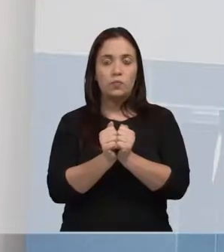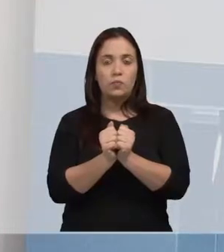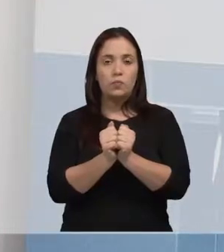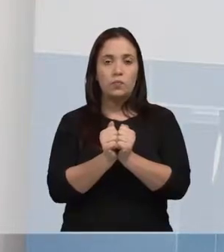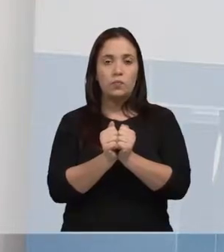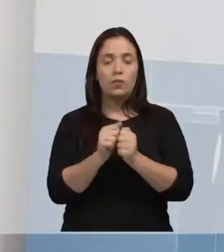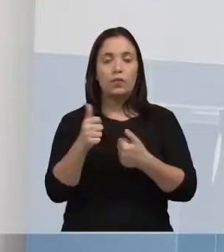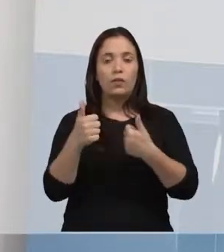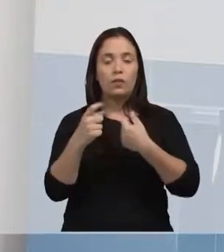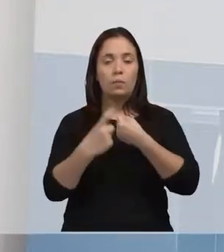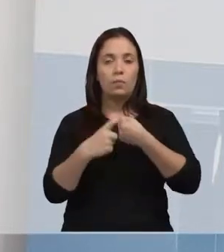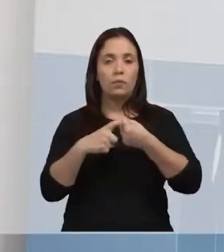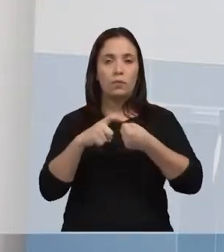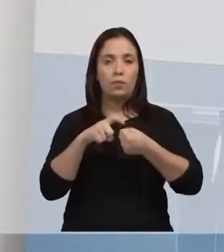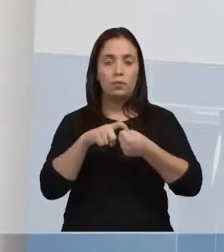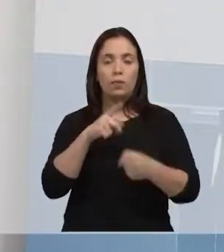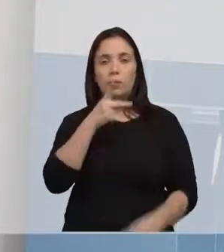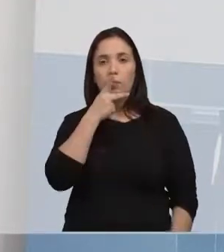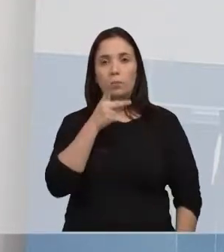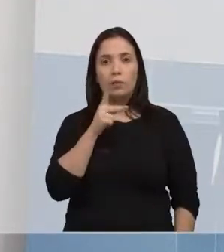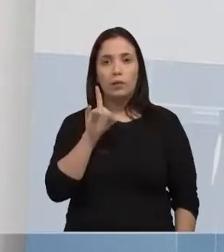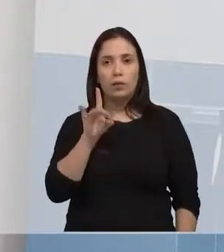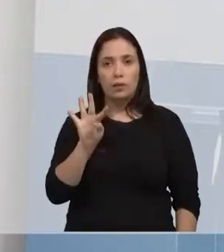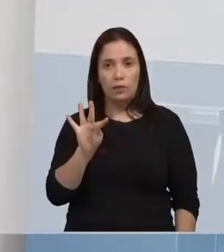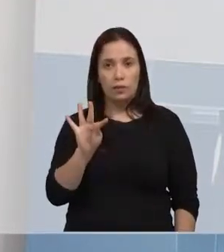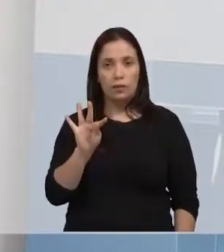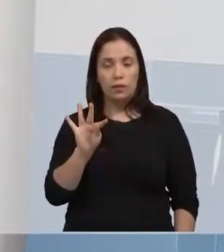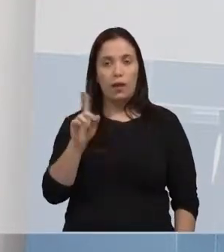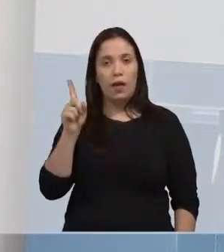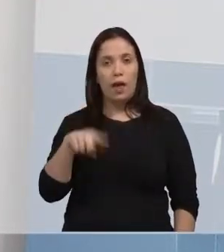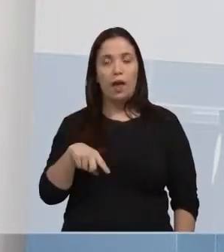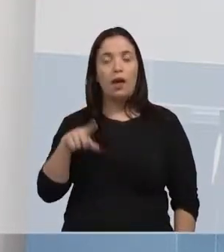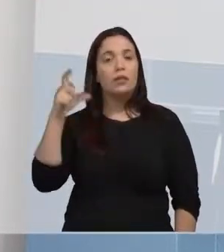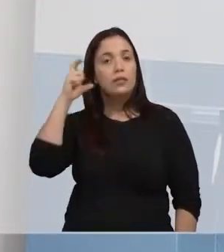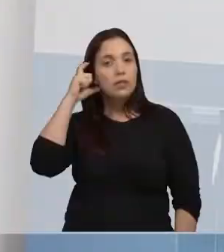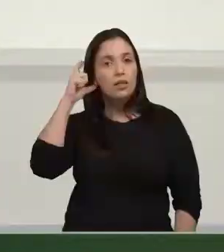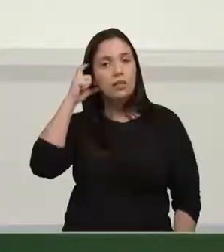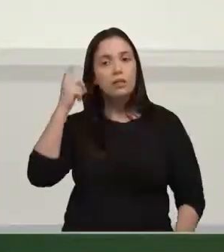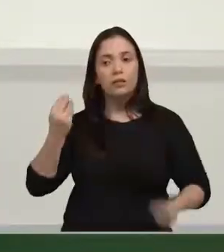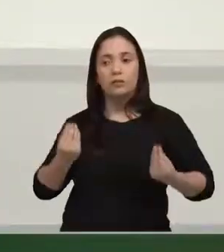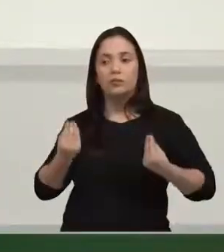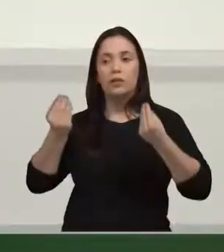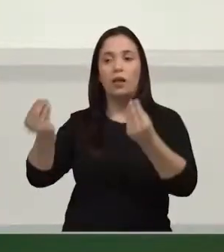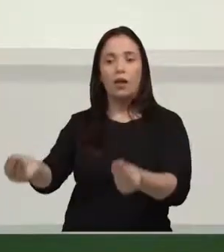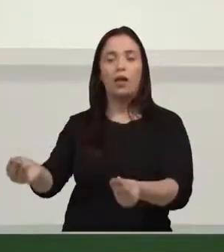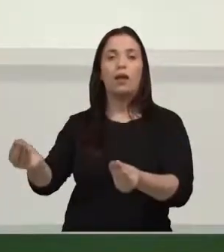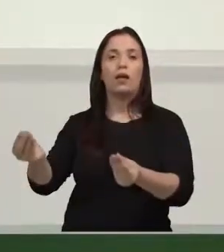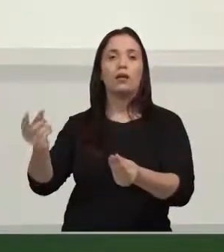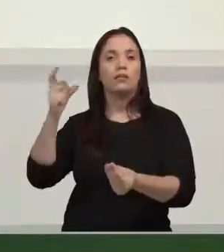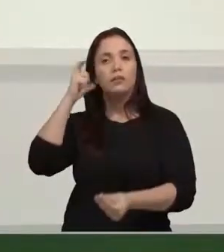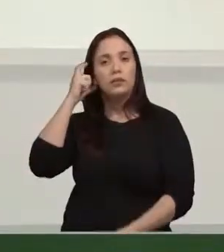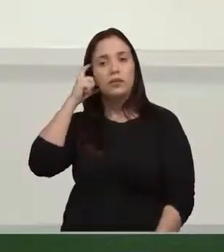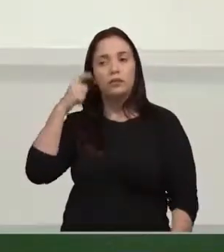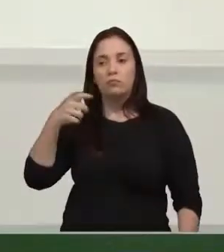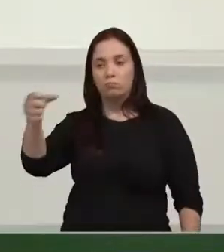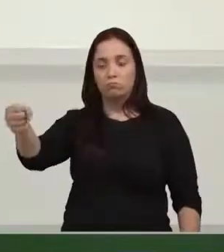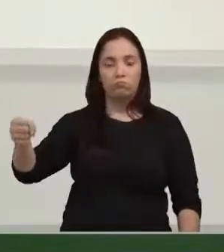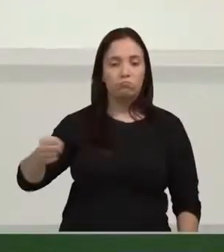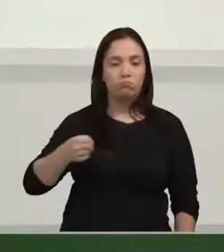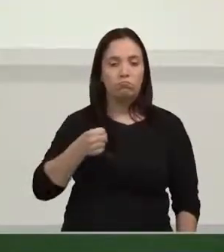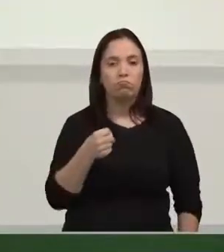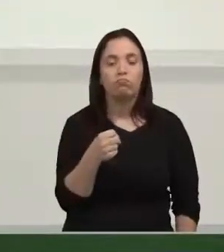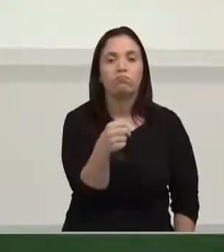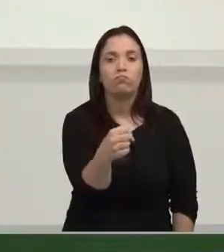pelo arco de aliança que ele formou com o PDT. O que ele herdou de Cid Gomes. Ele foi o candidato de Cid